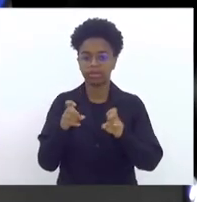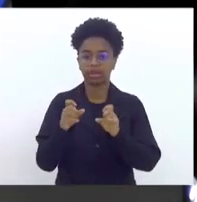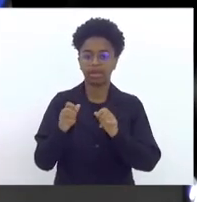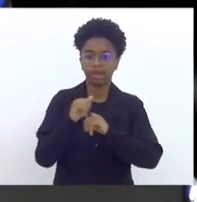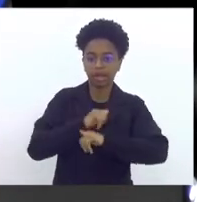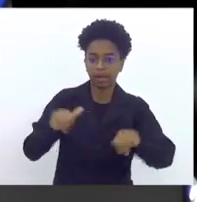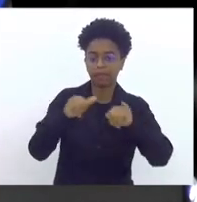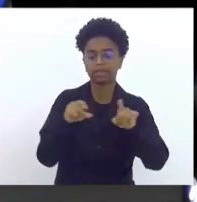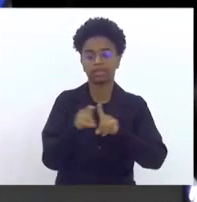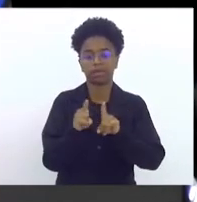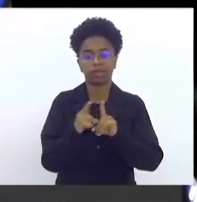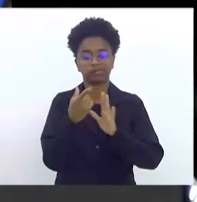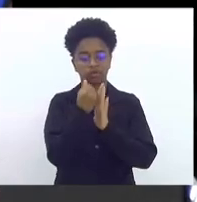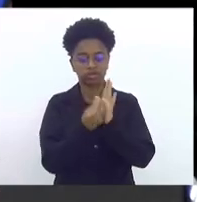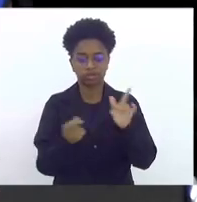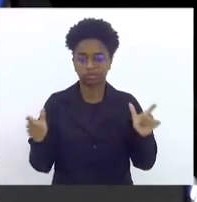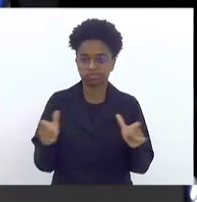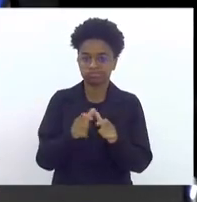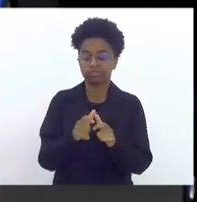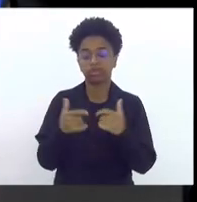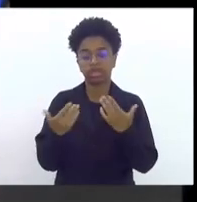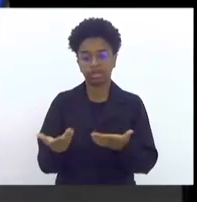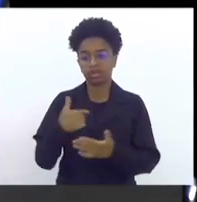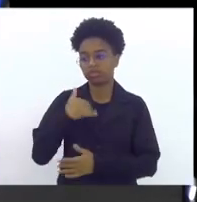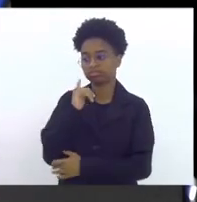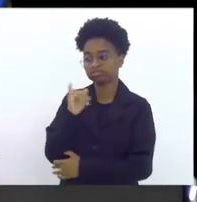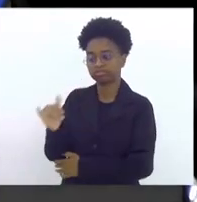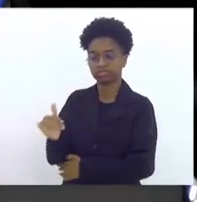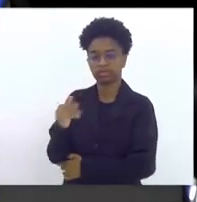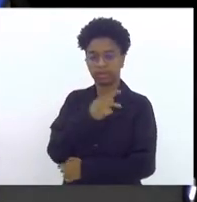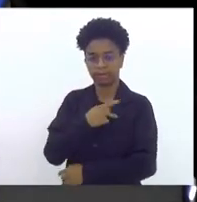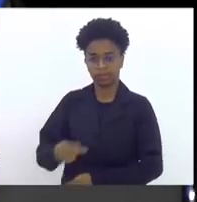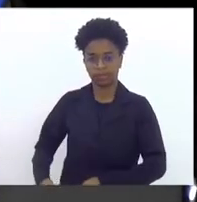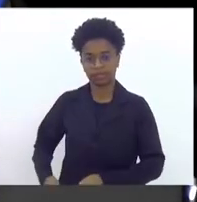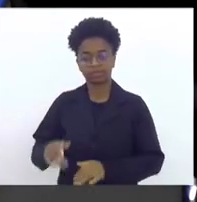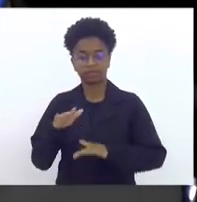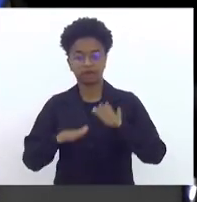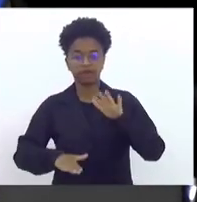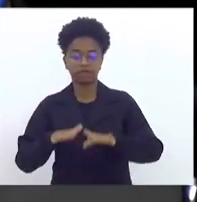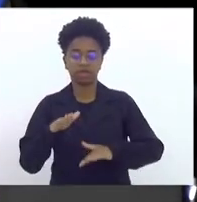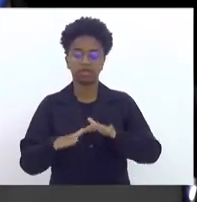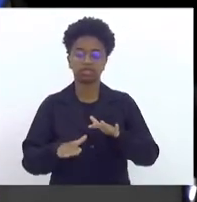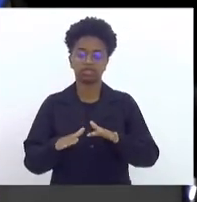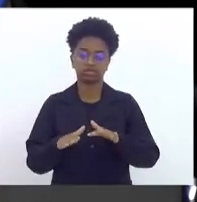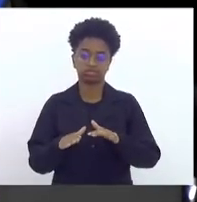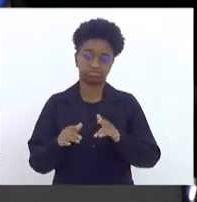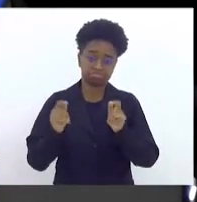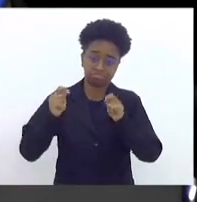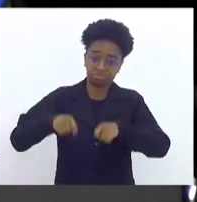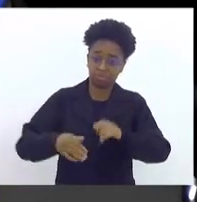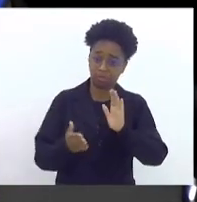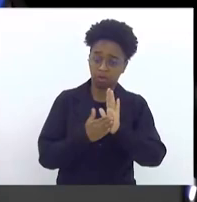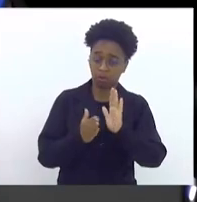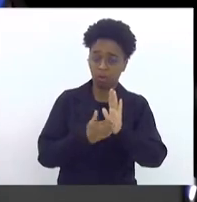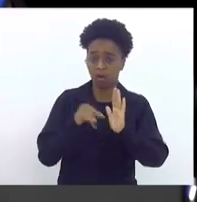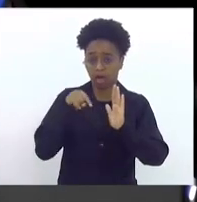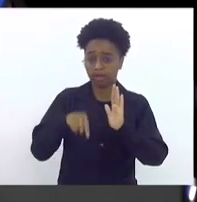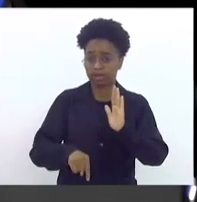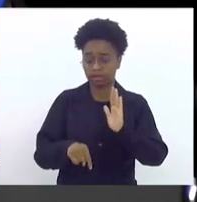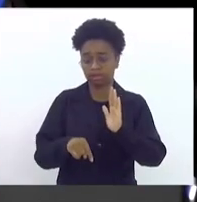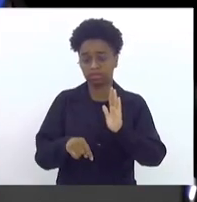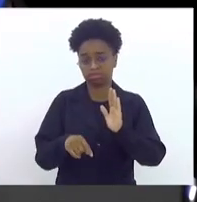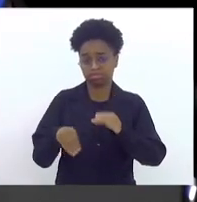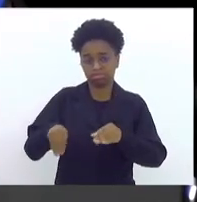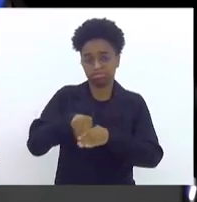reduzidos também então deixa para presidenta talvez essa possibilidade de proposição aqui enquanto algo